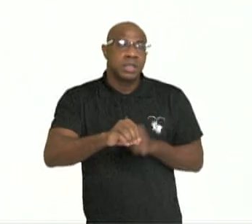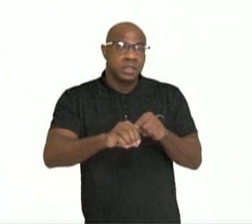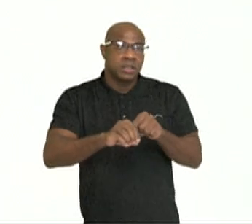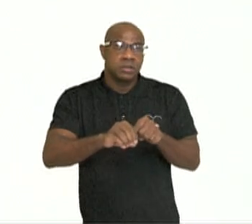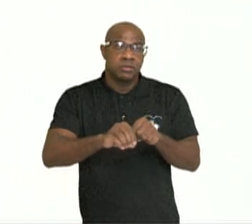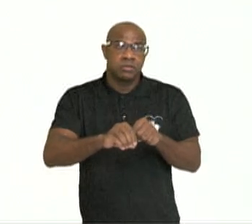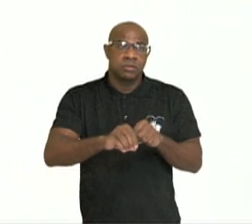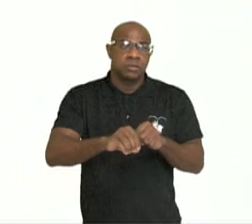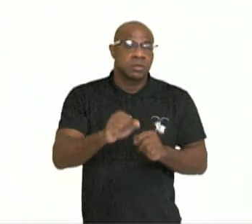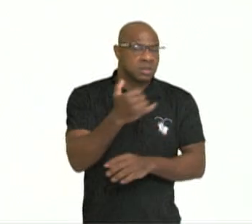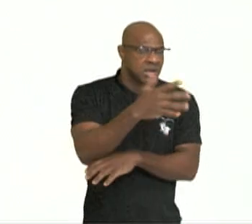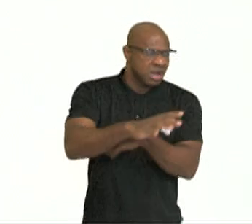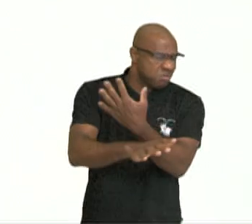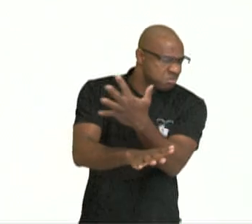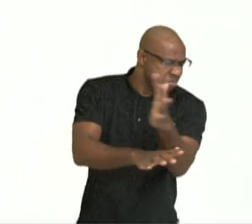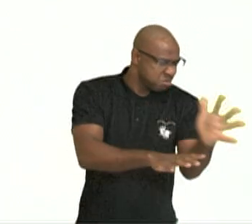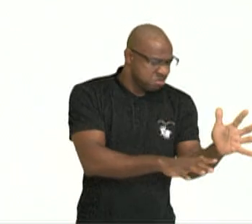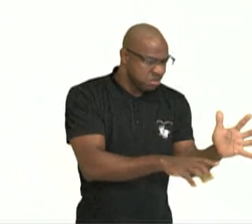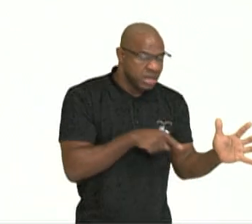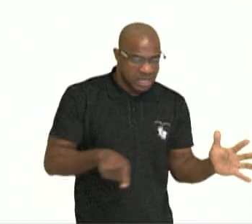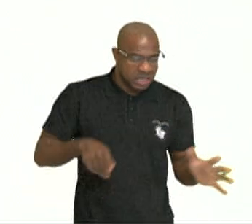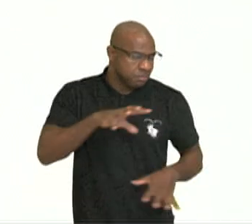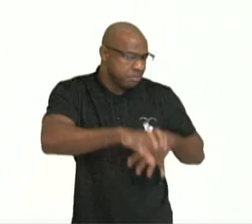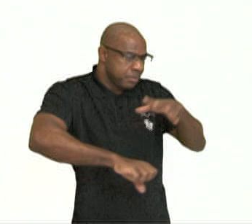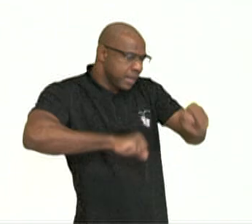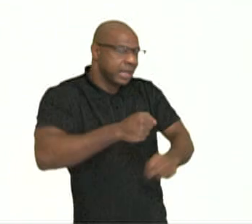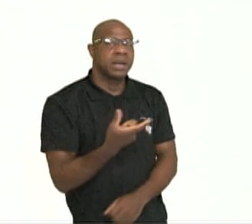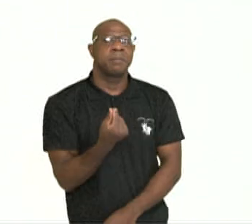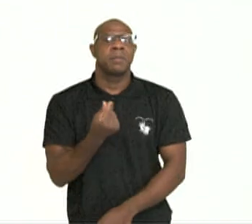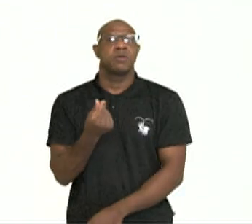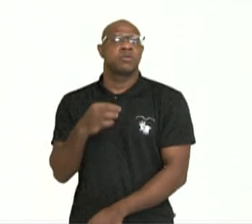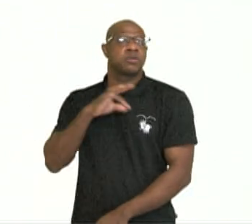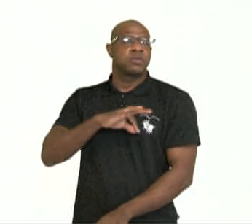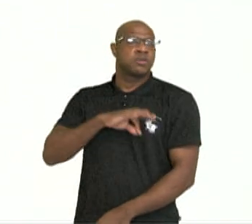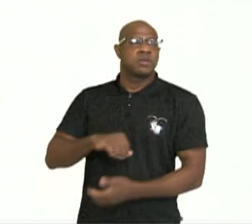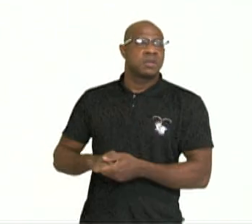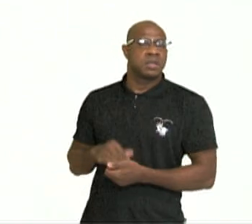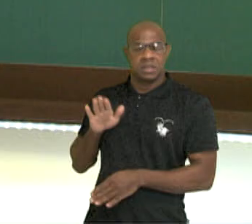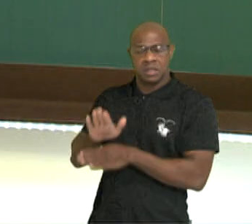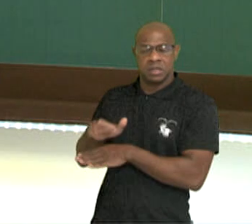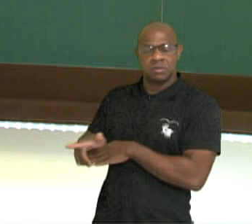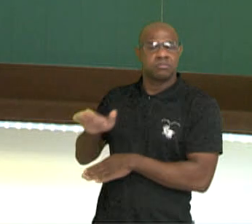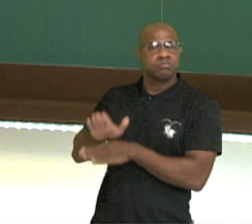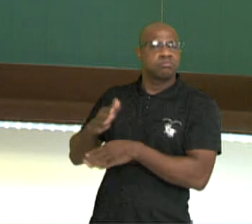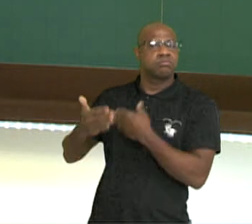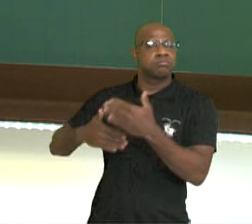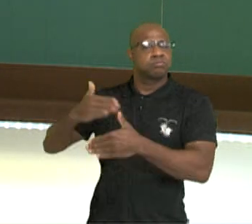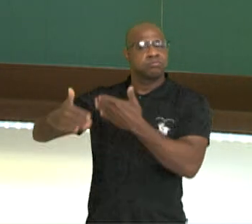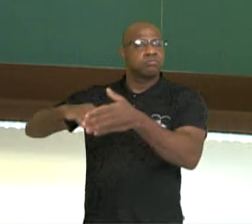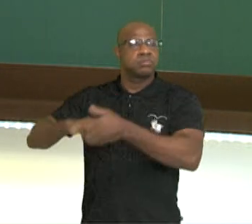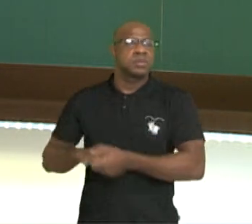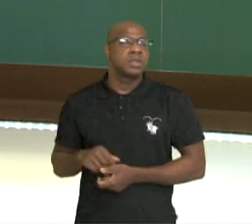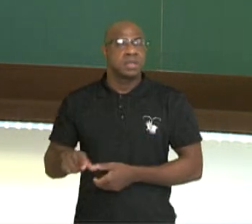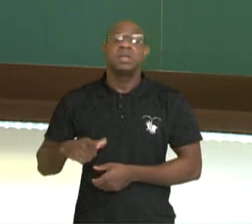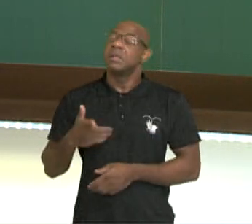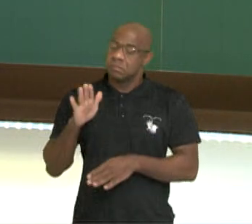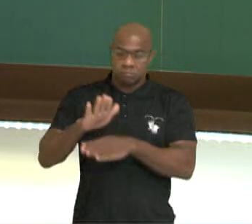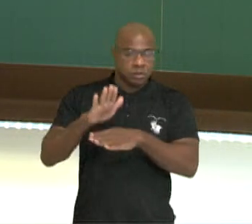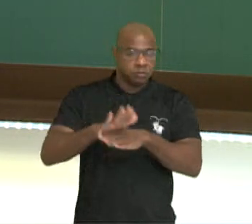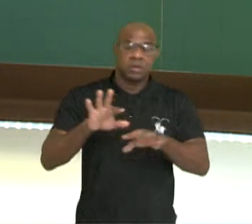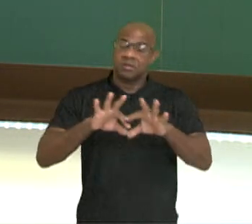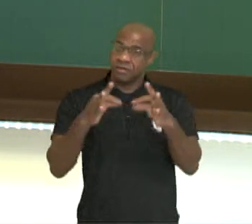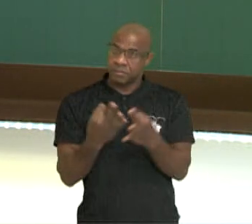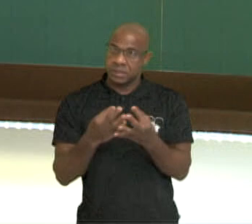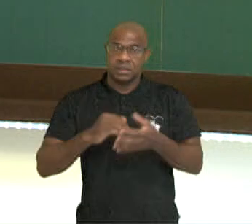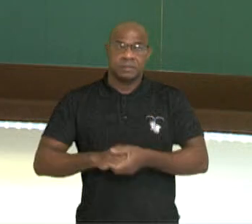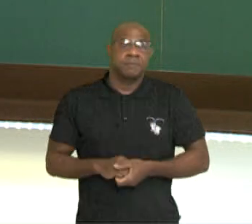o manguezal é fonte de renda para o seu Sebastião. Nesse garimpo diário, ele tira o sustento.